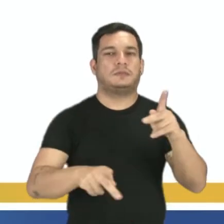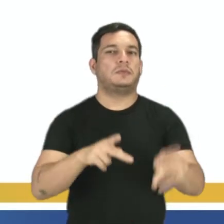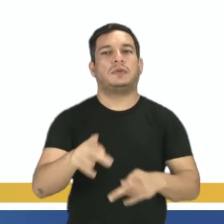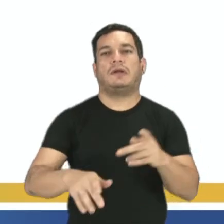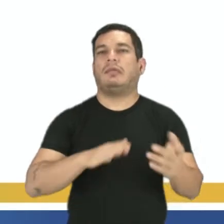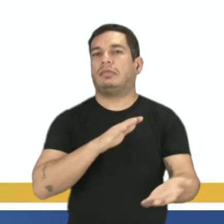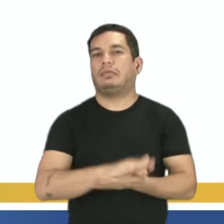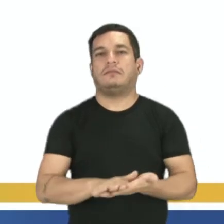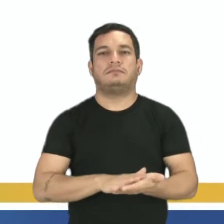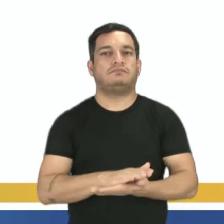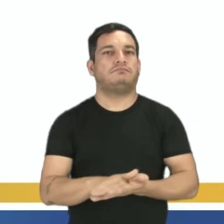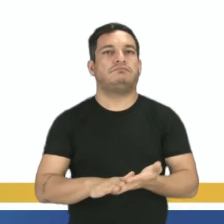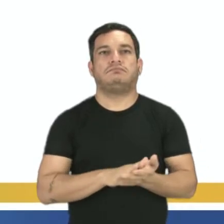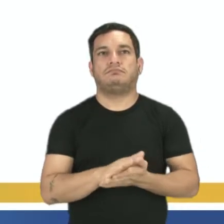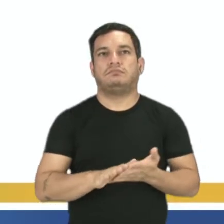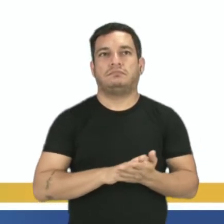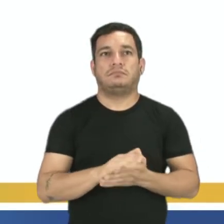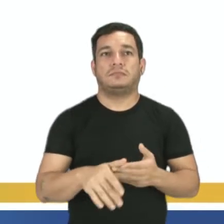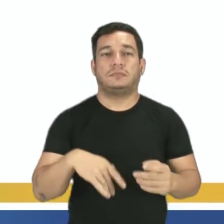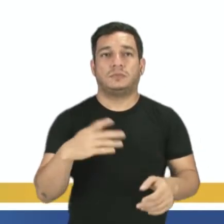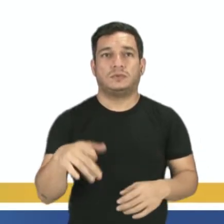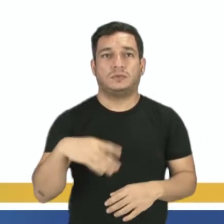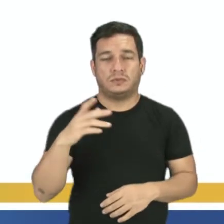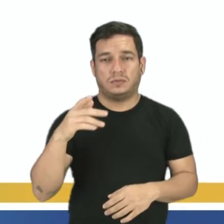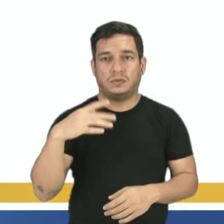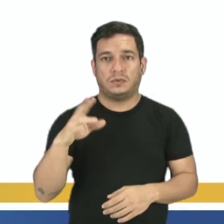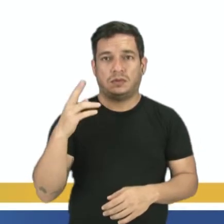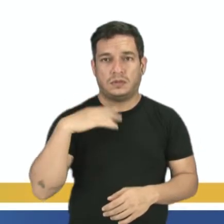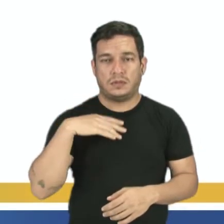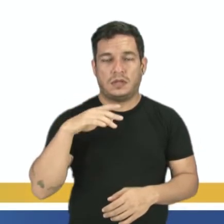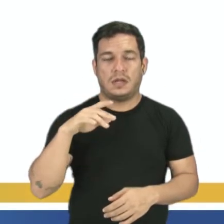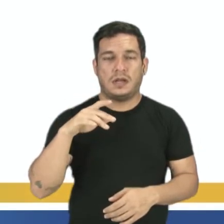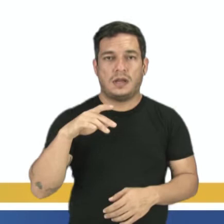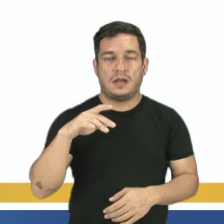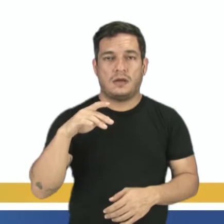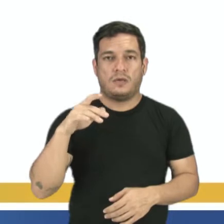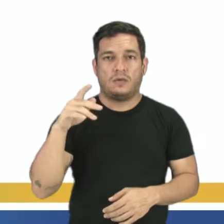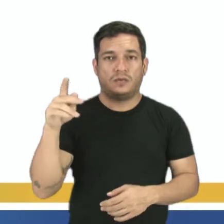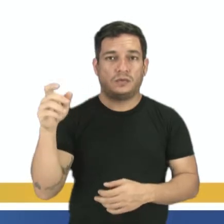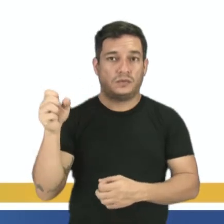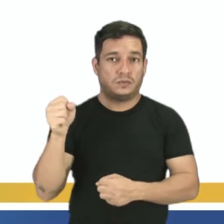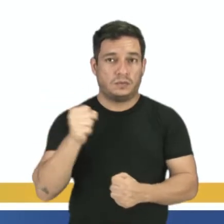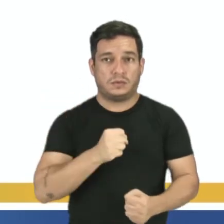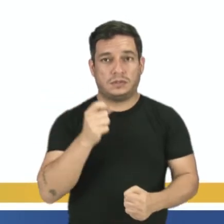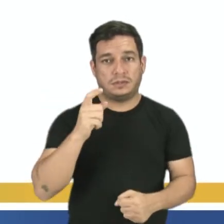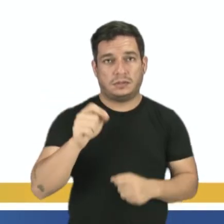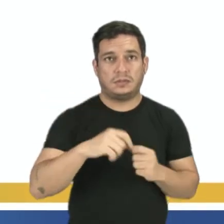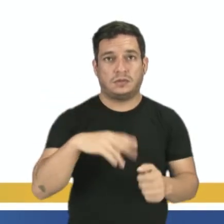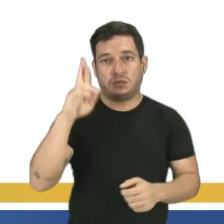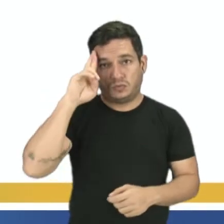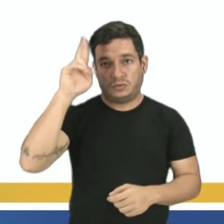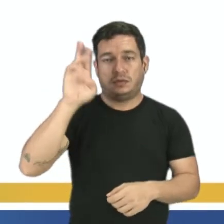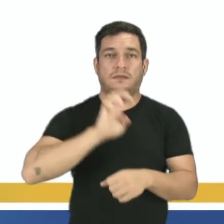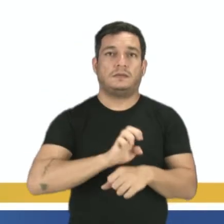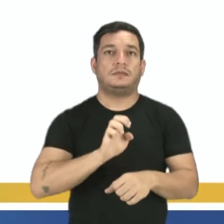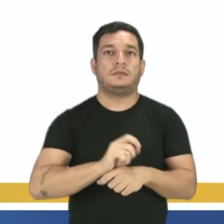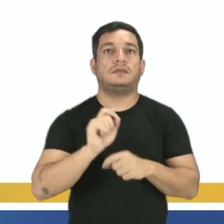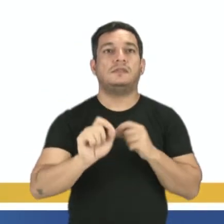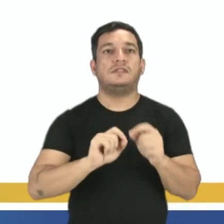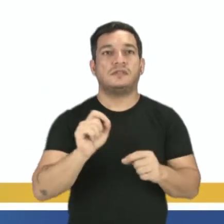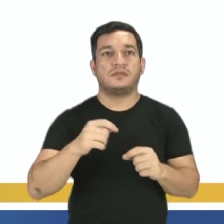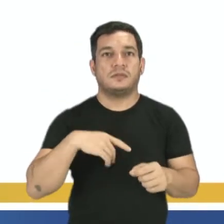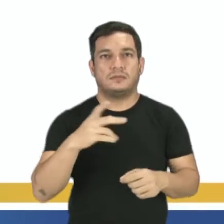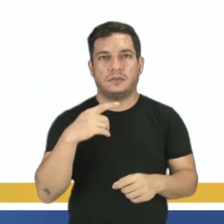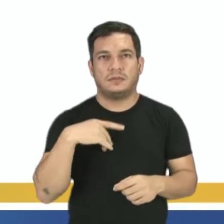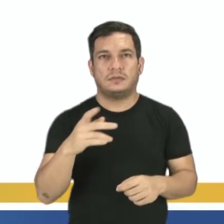participação popular, com os poderes centrados na mão do chefe do Estado, alça as posições por